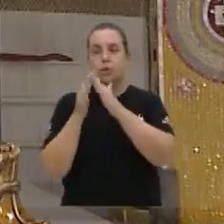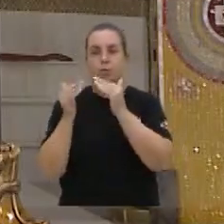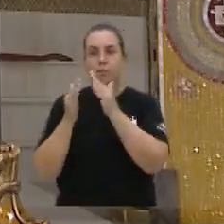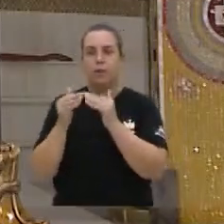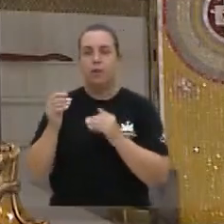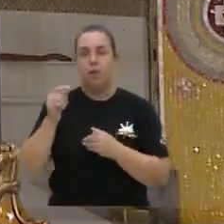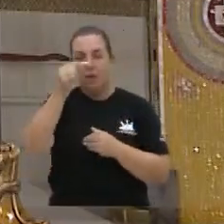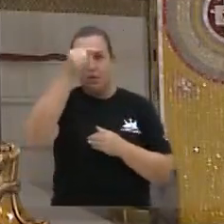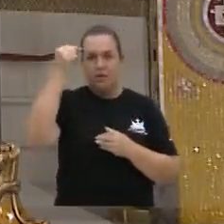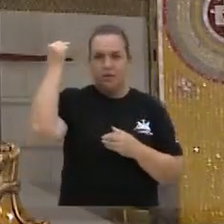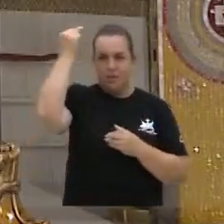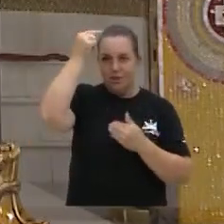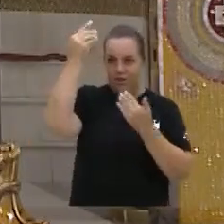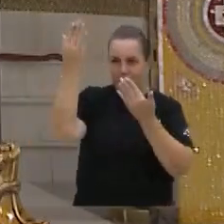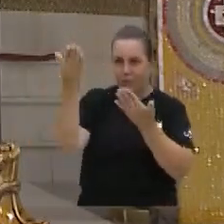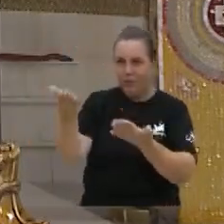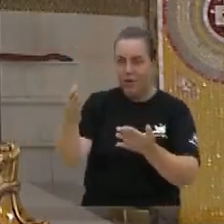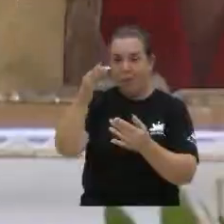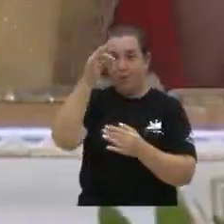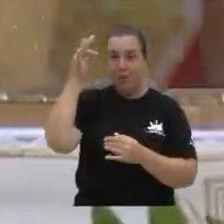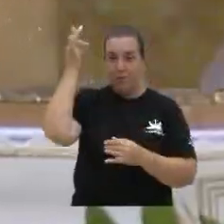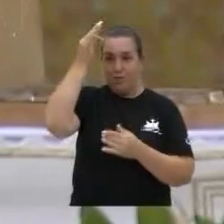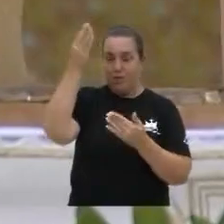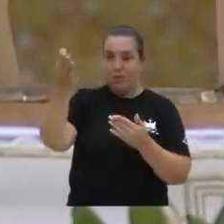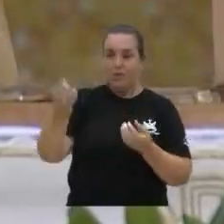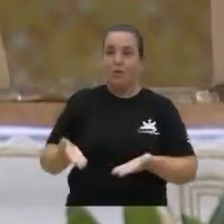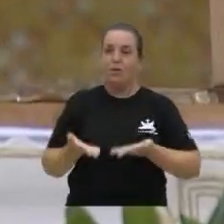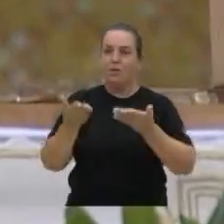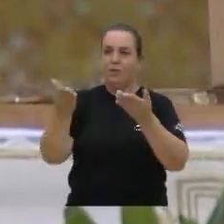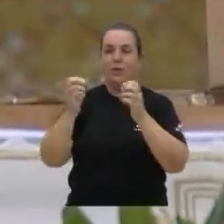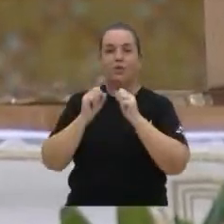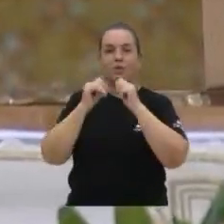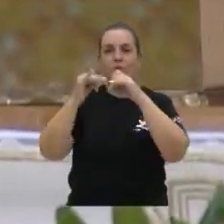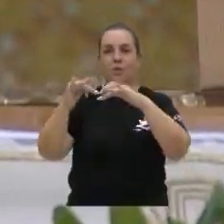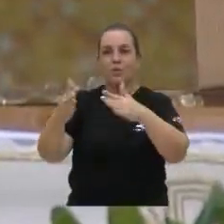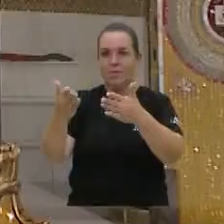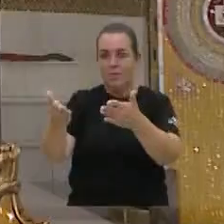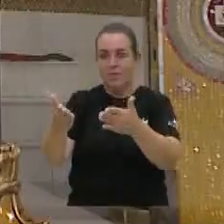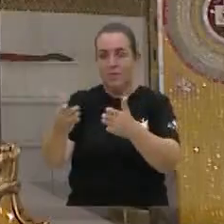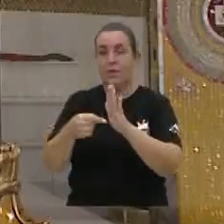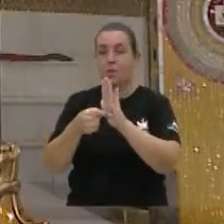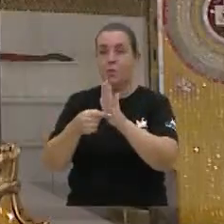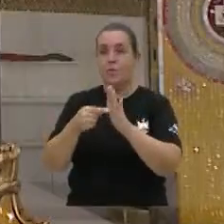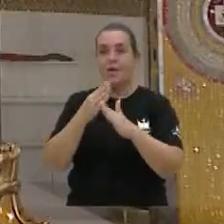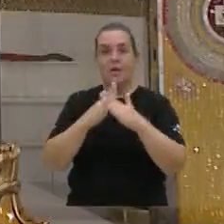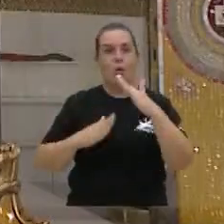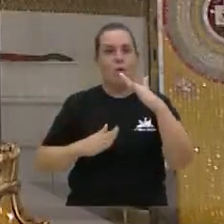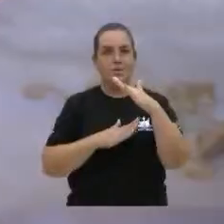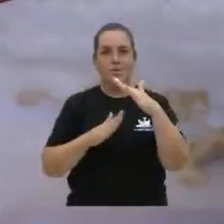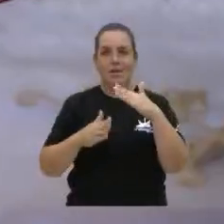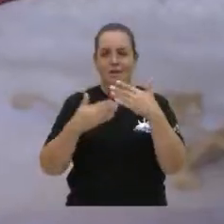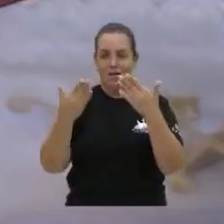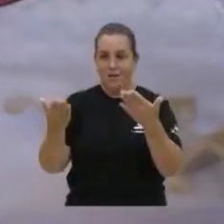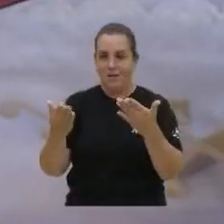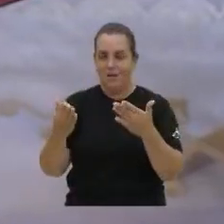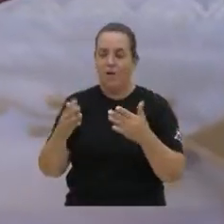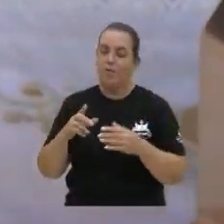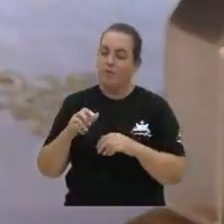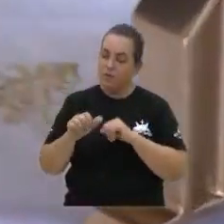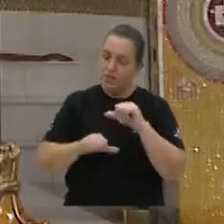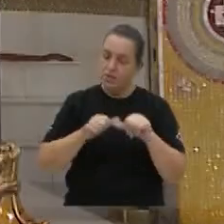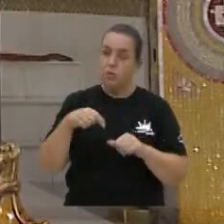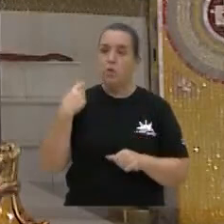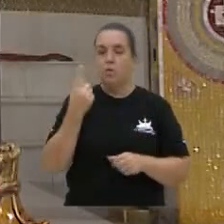suplicamos, santificai pelo Espírito Santo as oferendas que vos apresentamos para serem consagradas, a fim de que